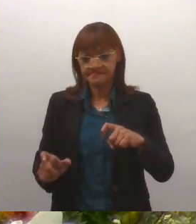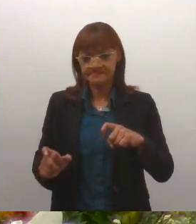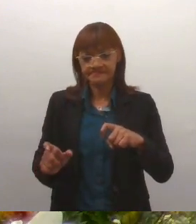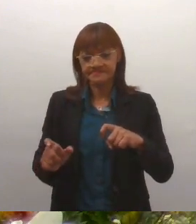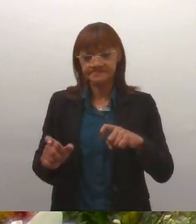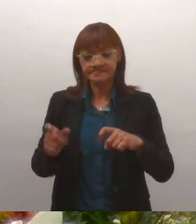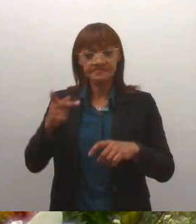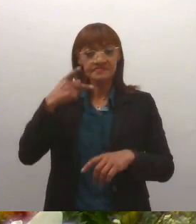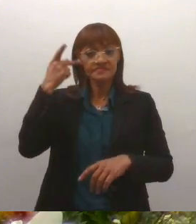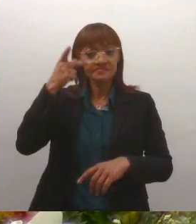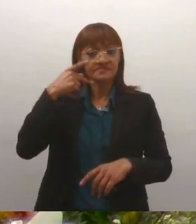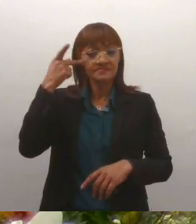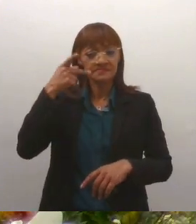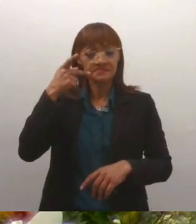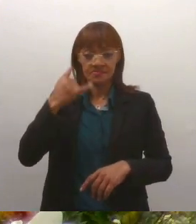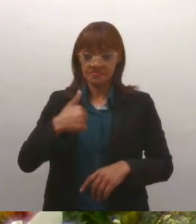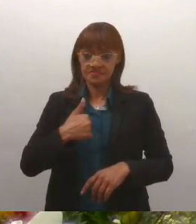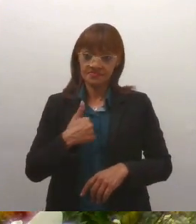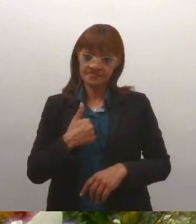prima, primeiro,